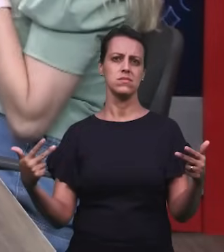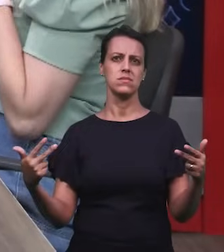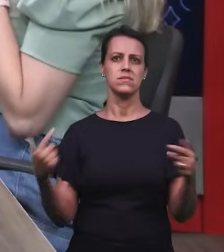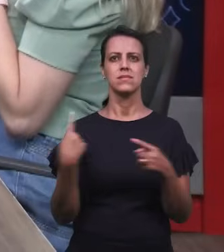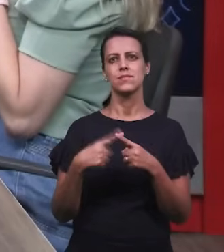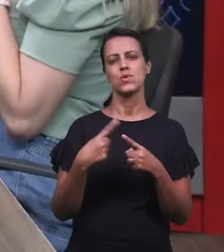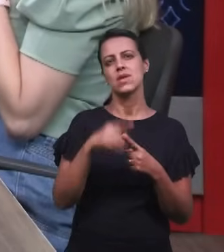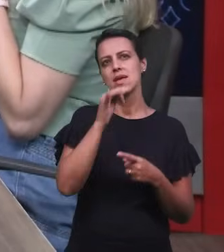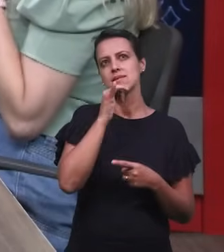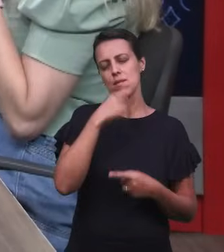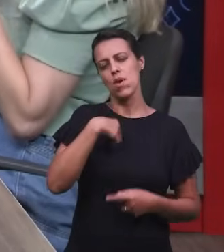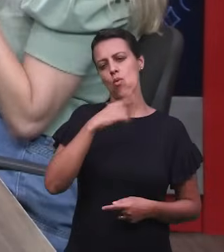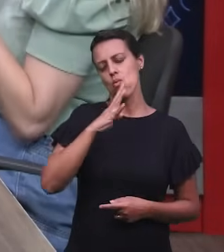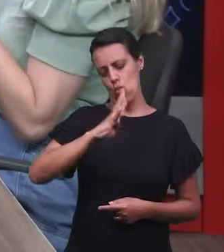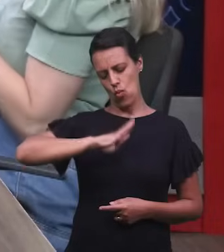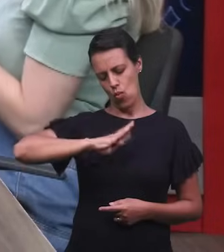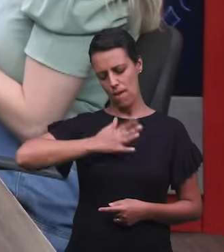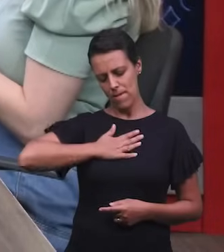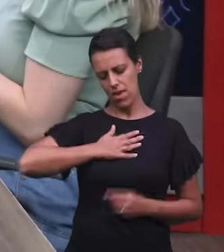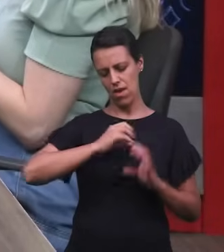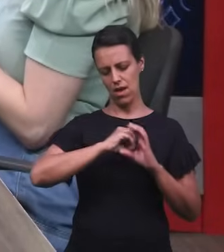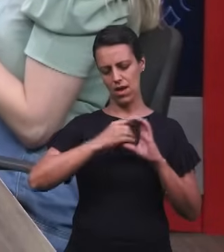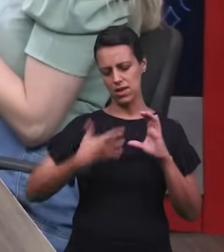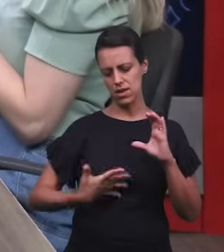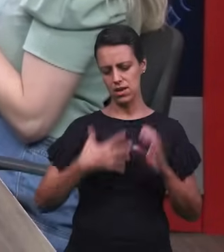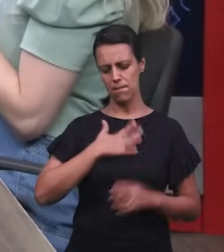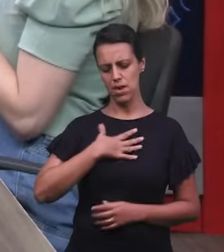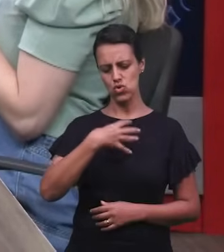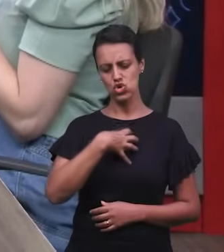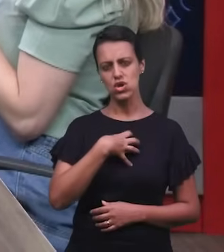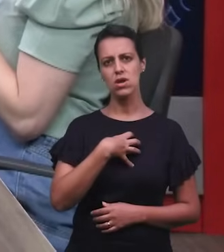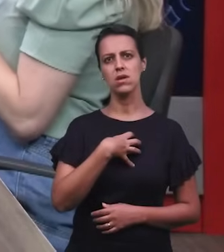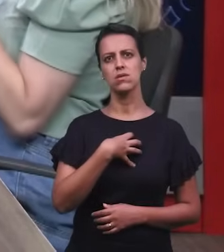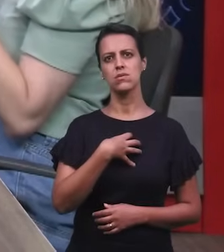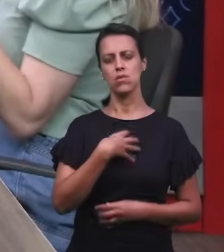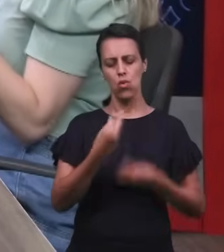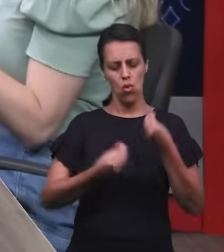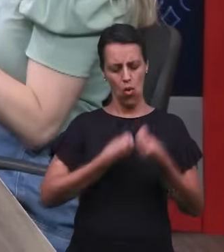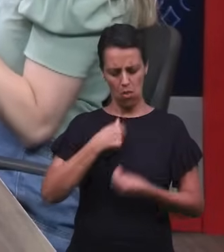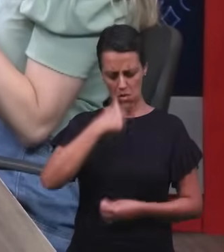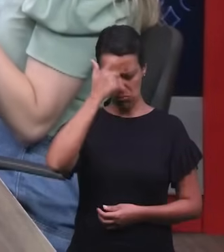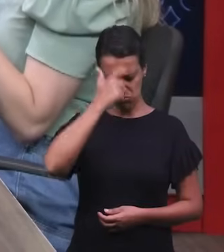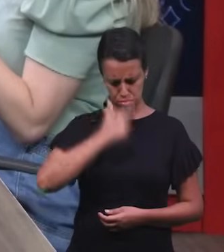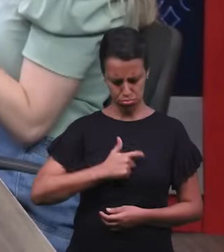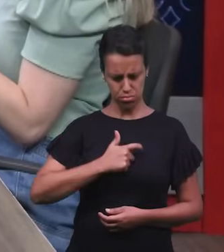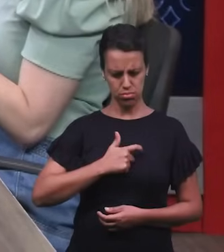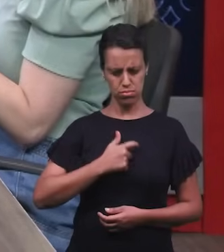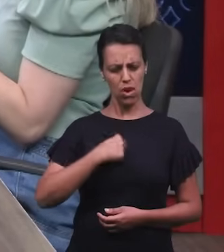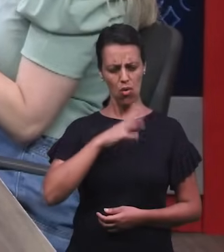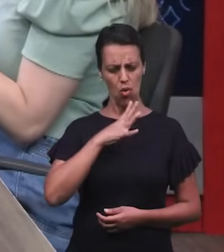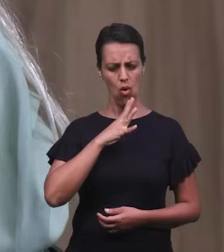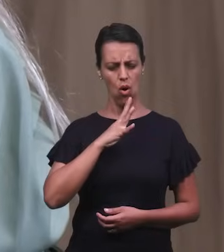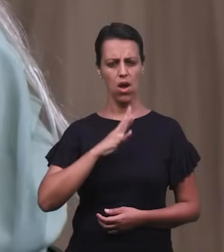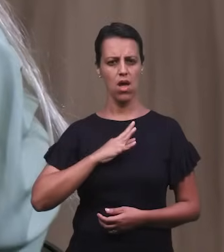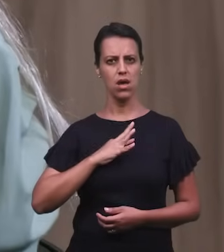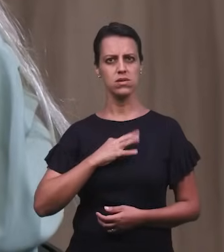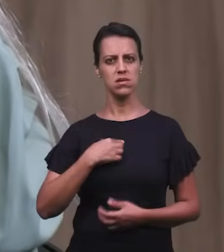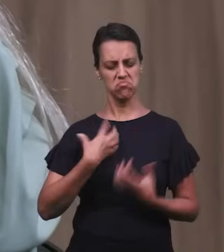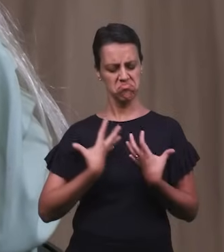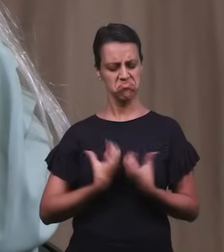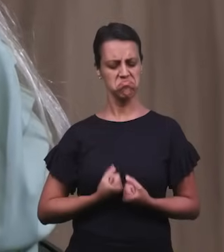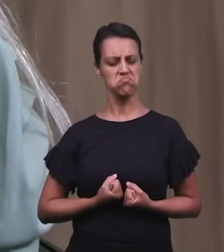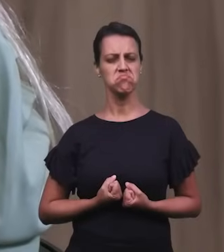eu conheço o meu temperamento, as minhas características, como eu sou, o meu jeito, eu me